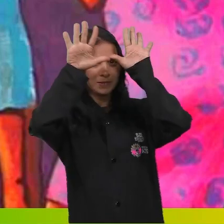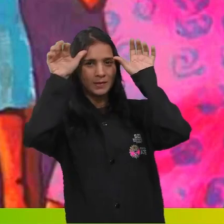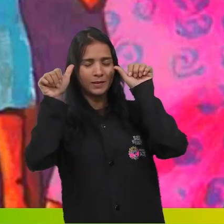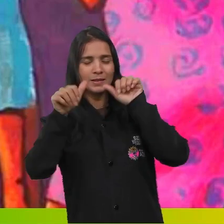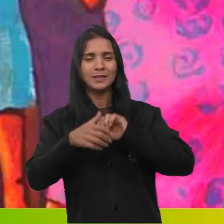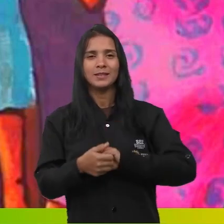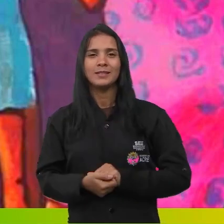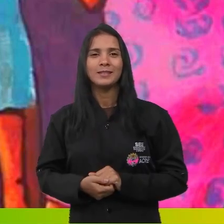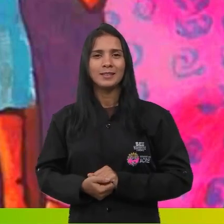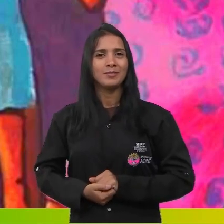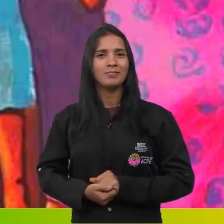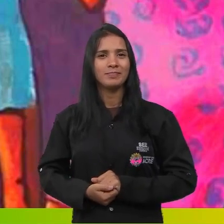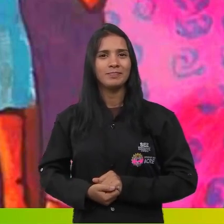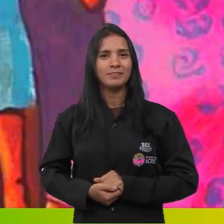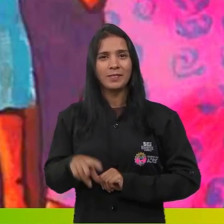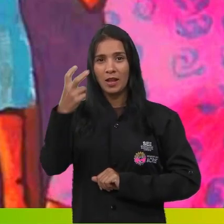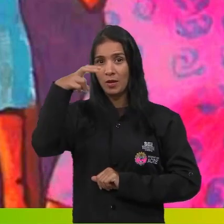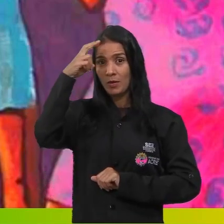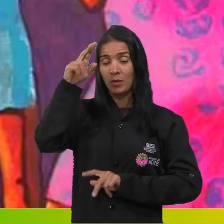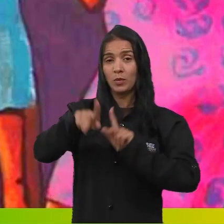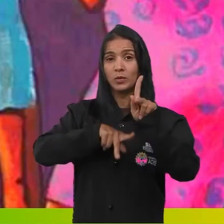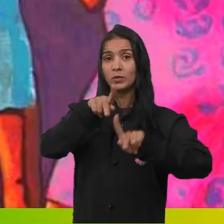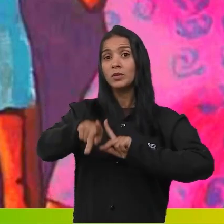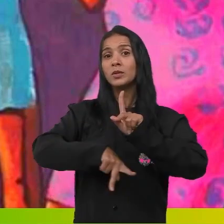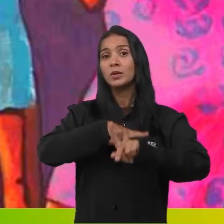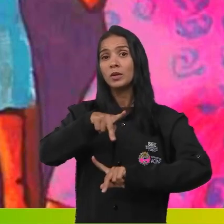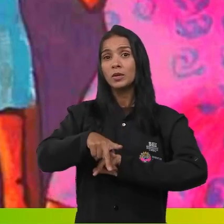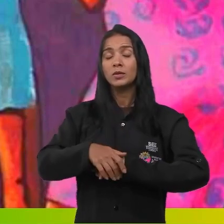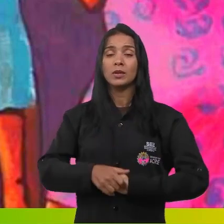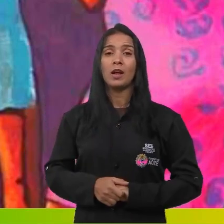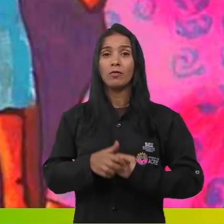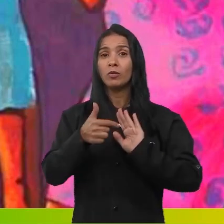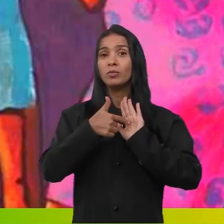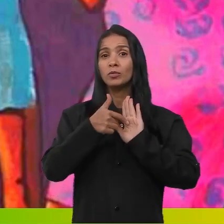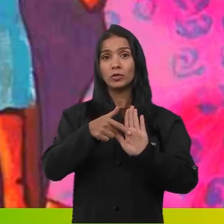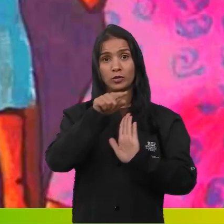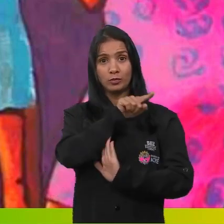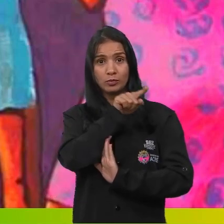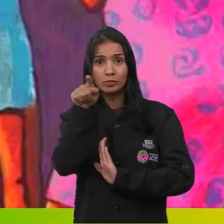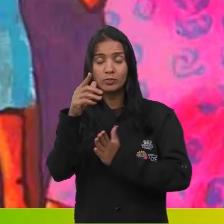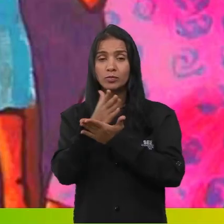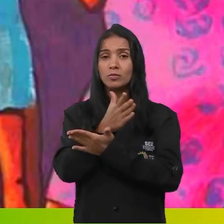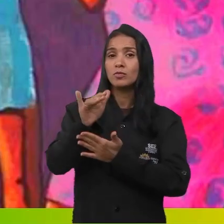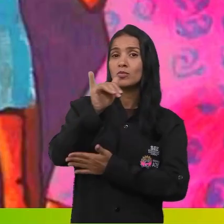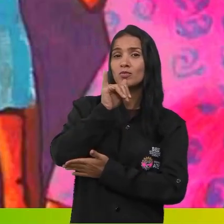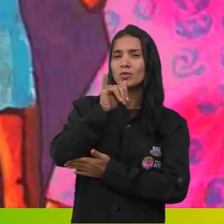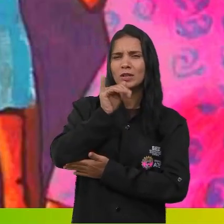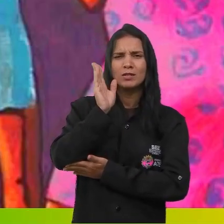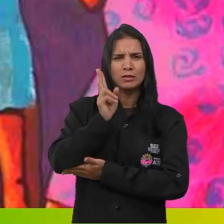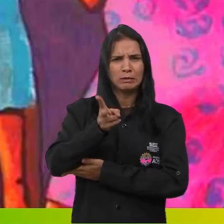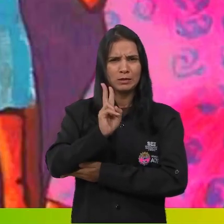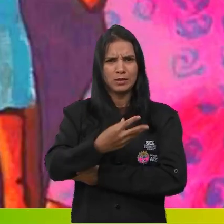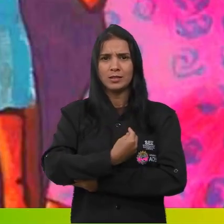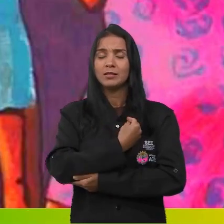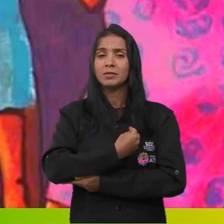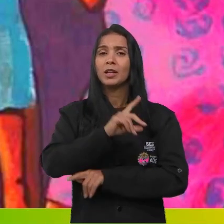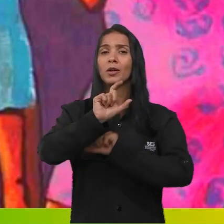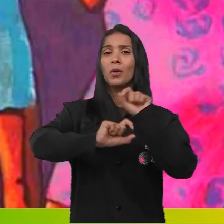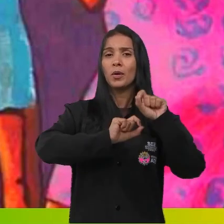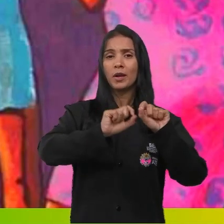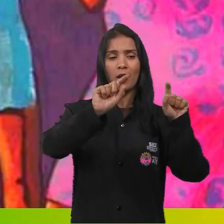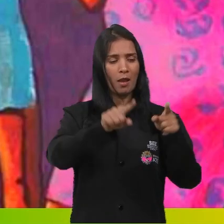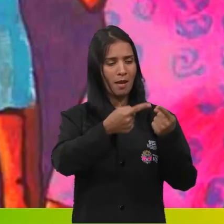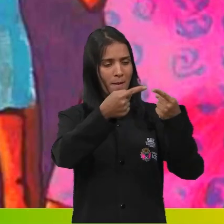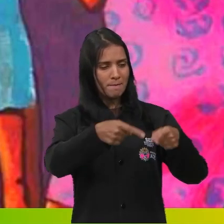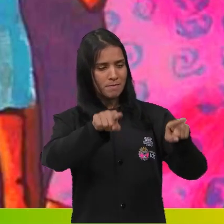Cultura popular. Eu trouxe exemplos aqui muito presentes na nossa sociedade, que é a